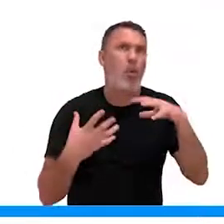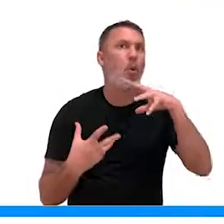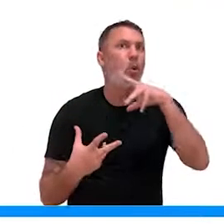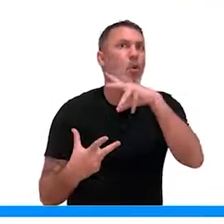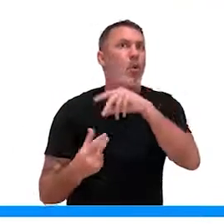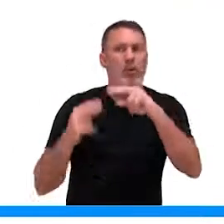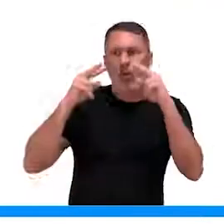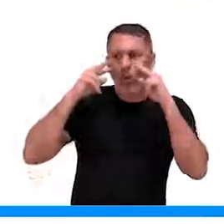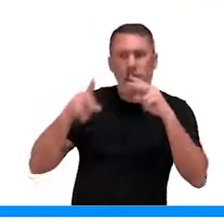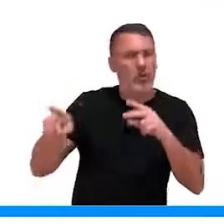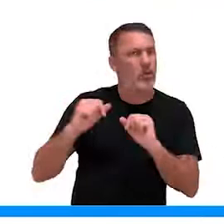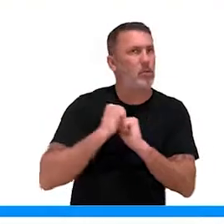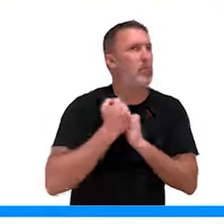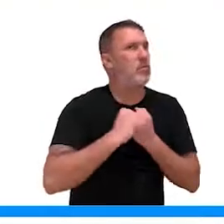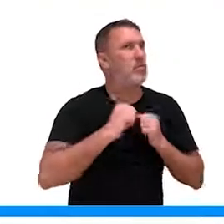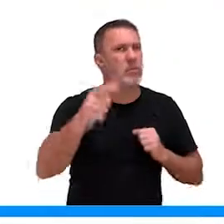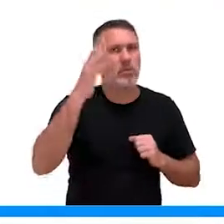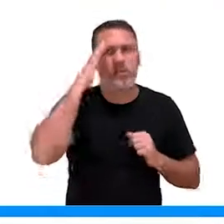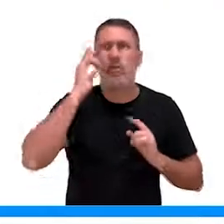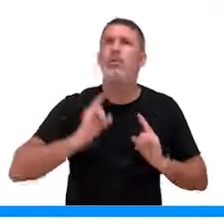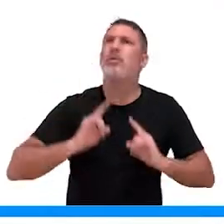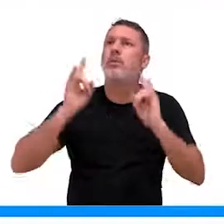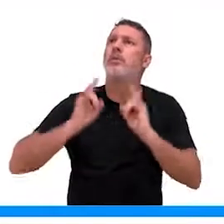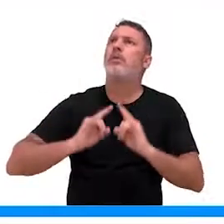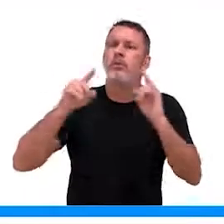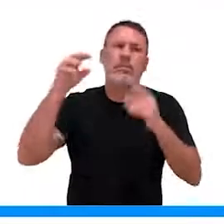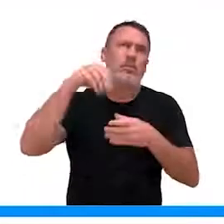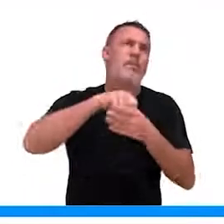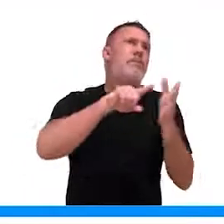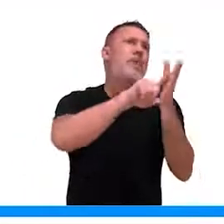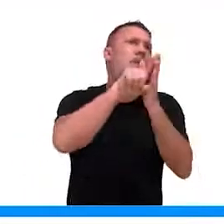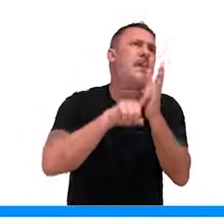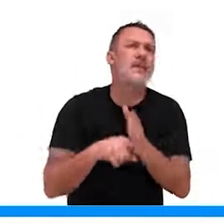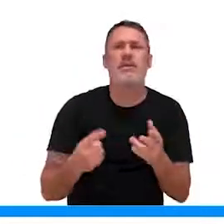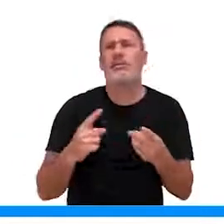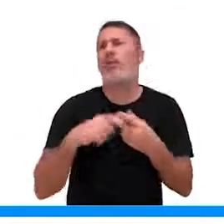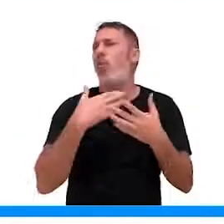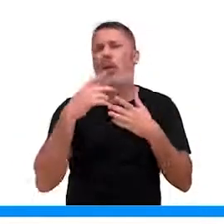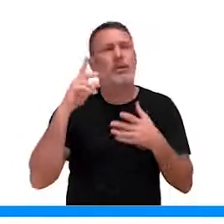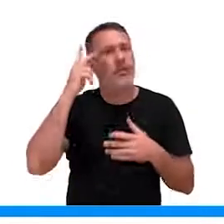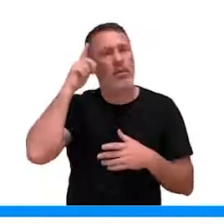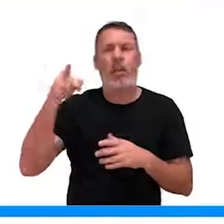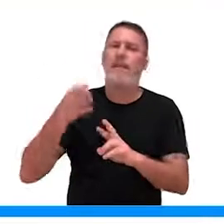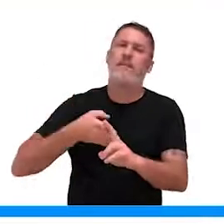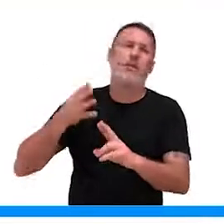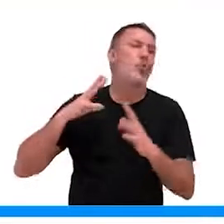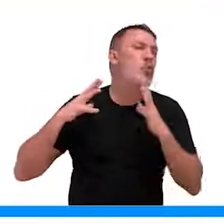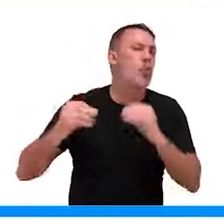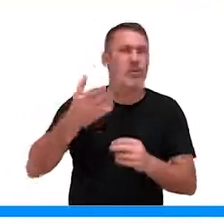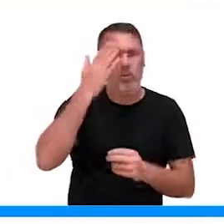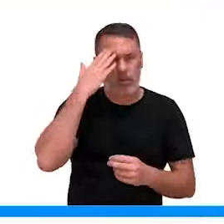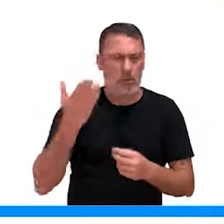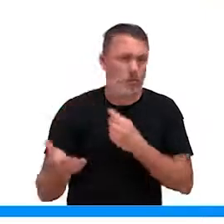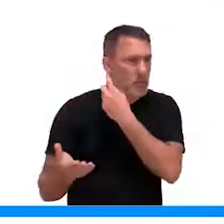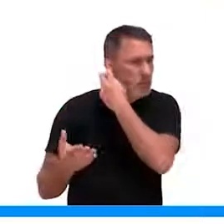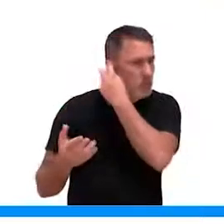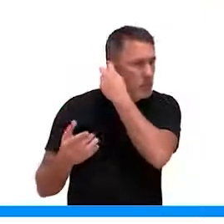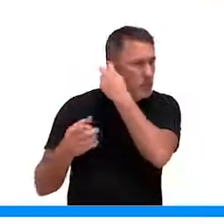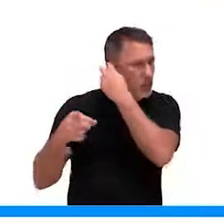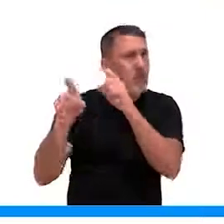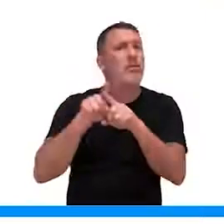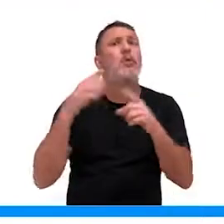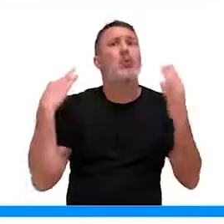global, Nós temos ali muitos centros de pesquisa que são referências internacionais, tá? Nós temos ali grandes também